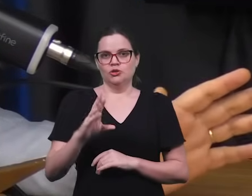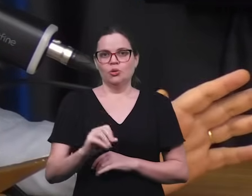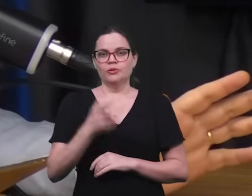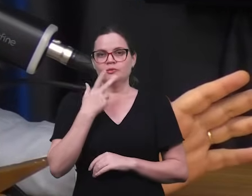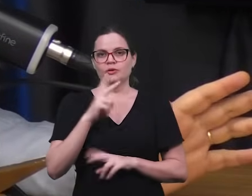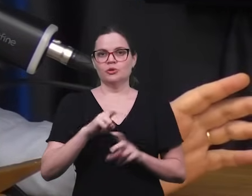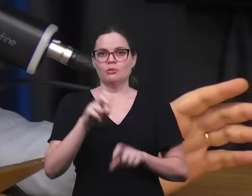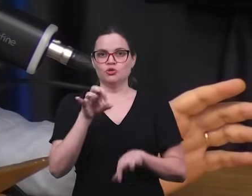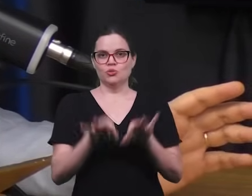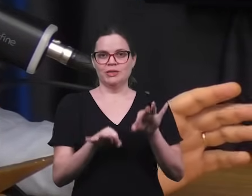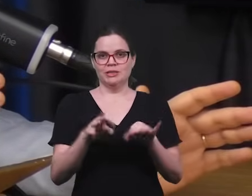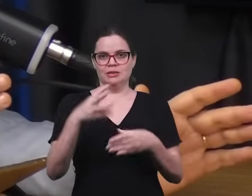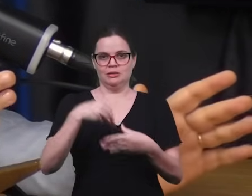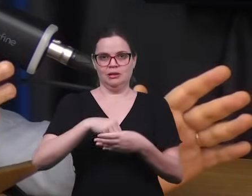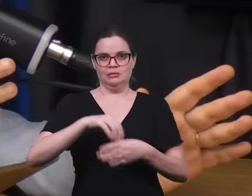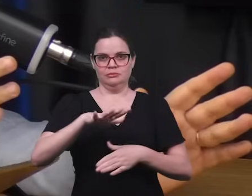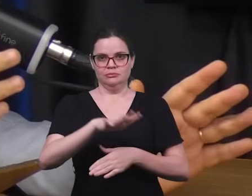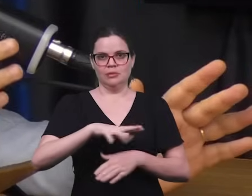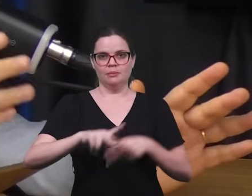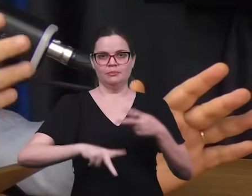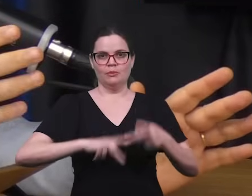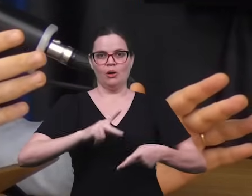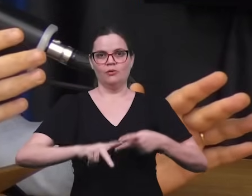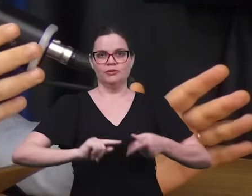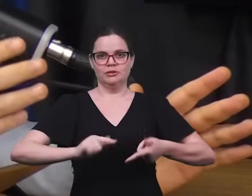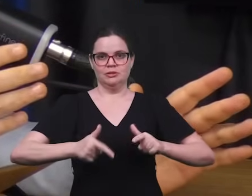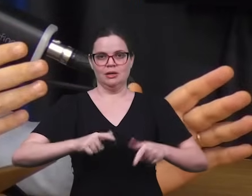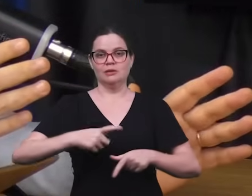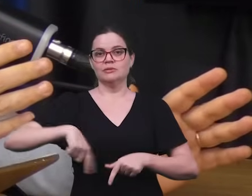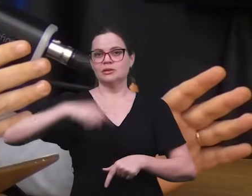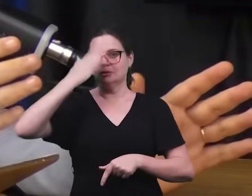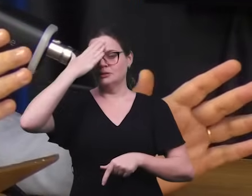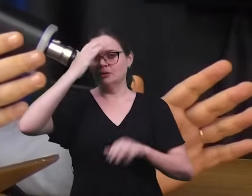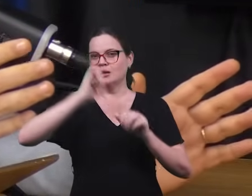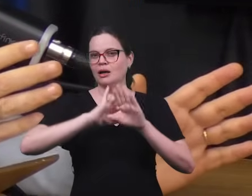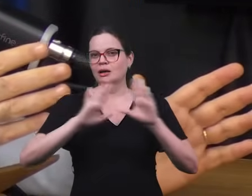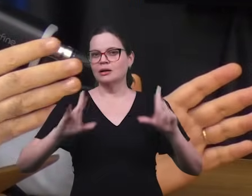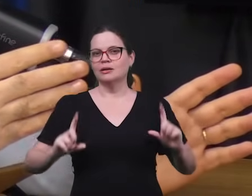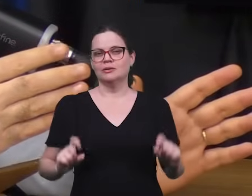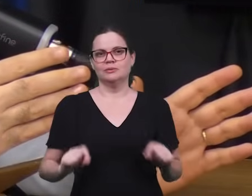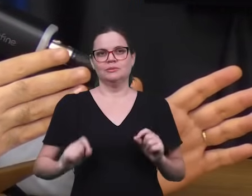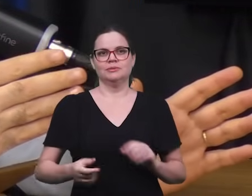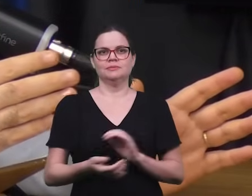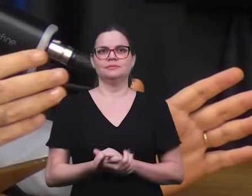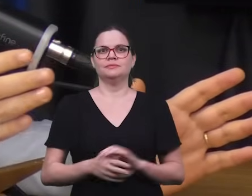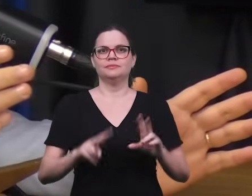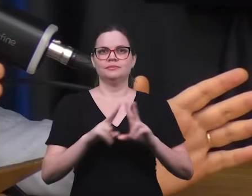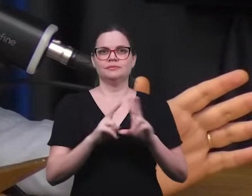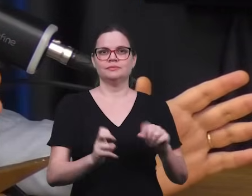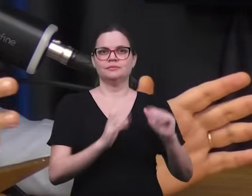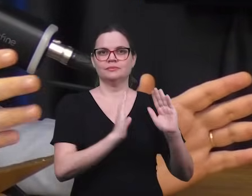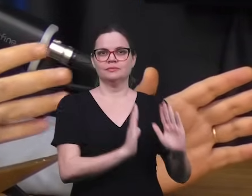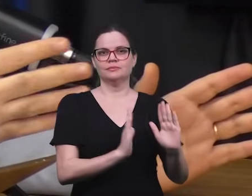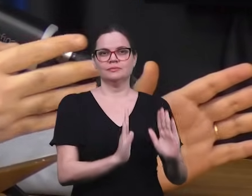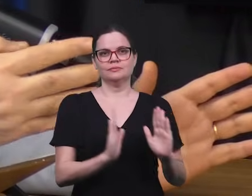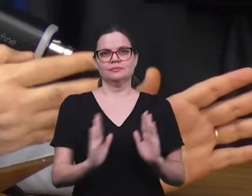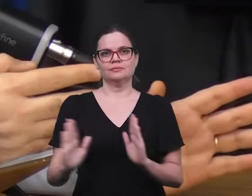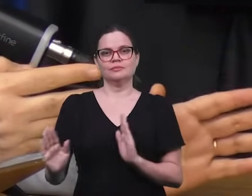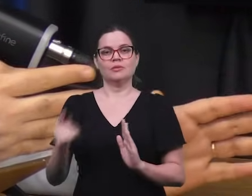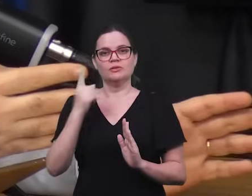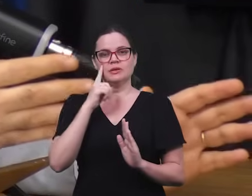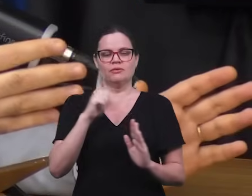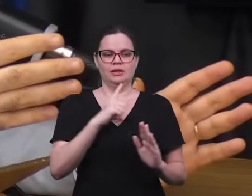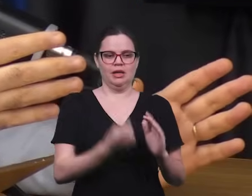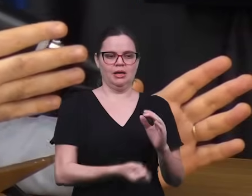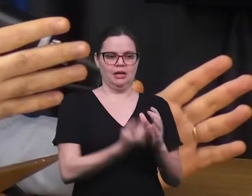de Israel. Então, é preciso ter em mente, ter em perspectiva a sequência, né? Você tem ali a criação